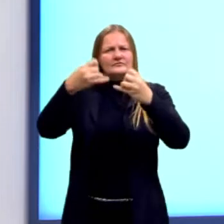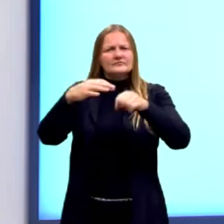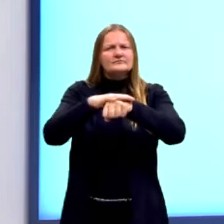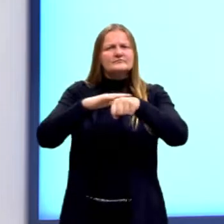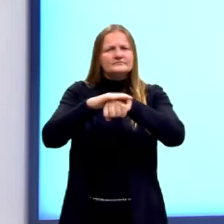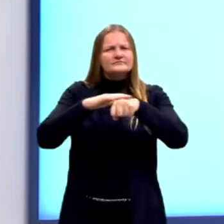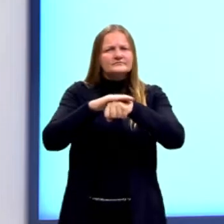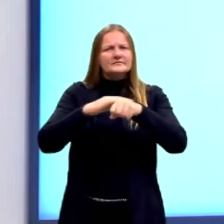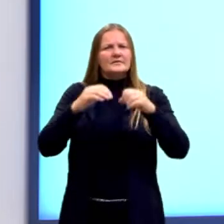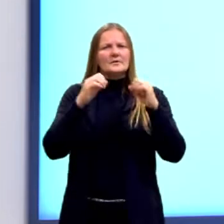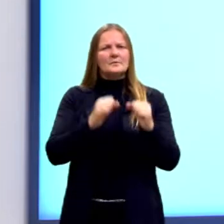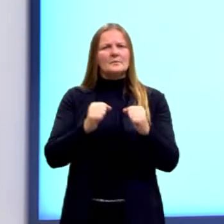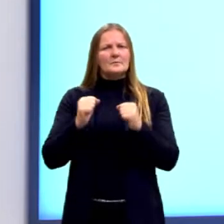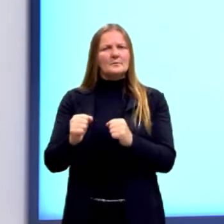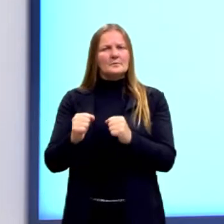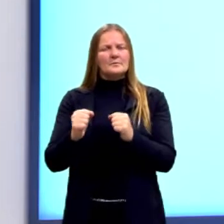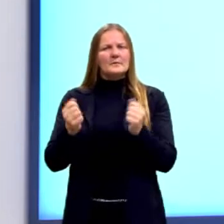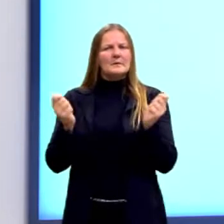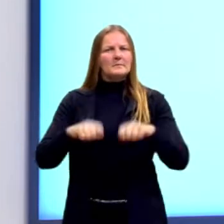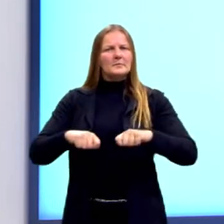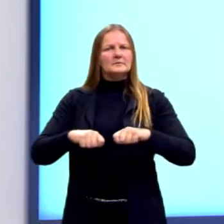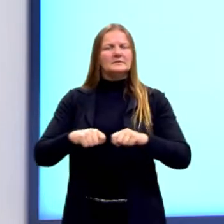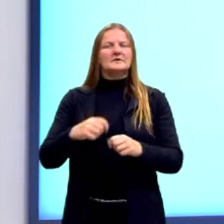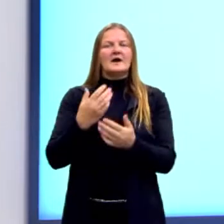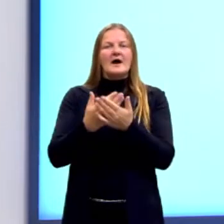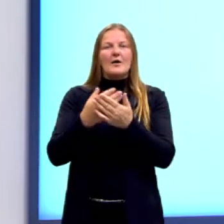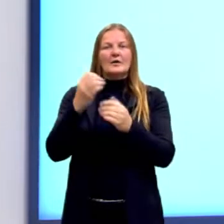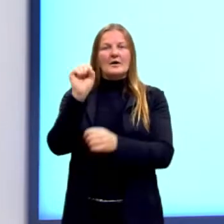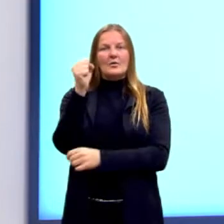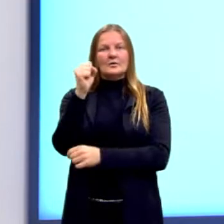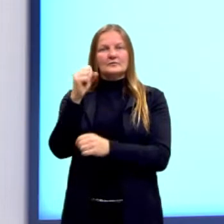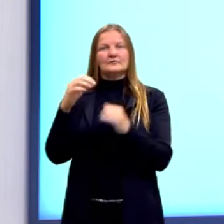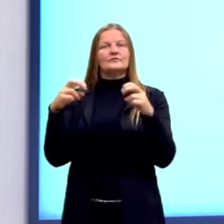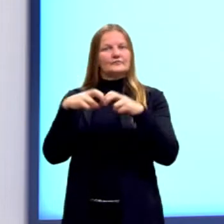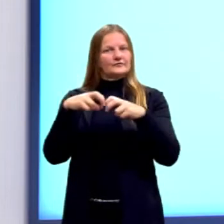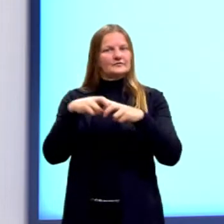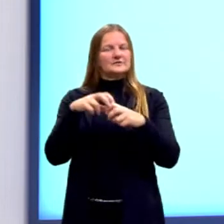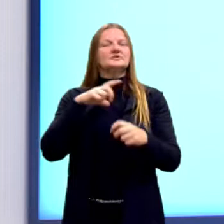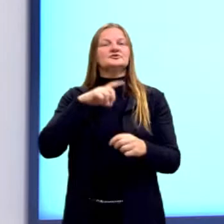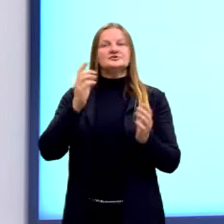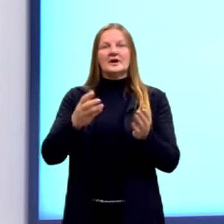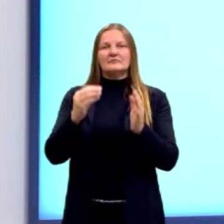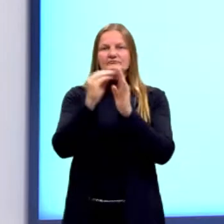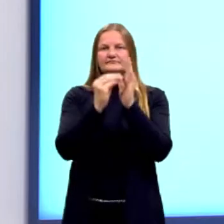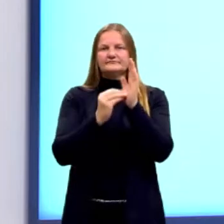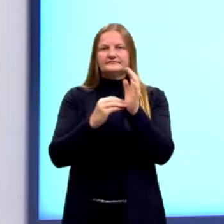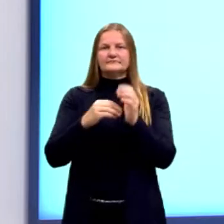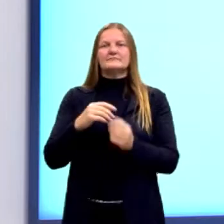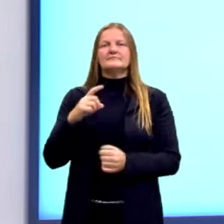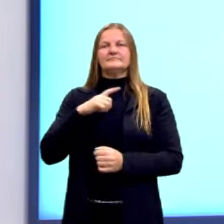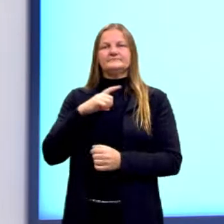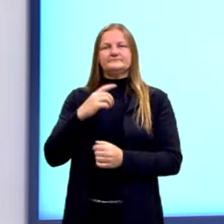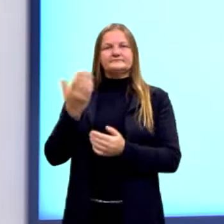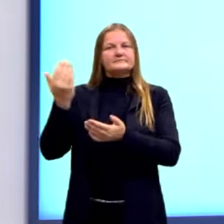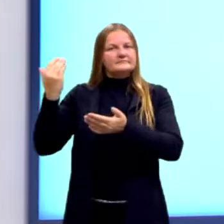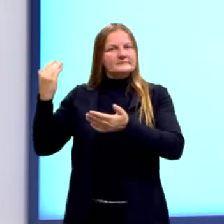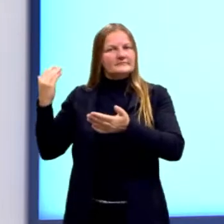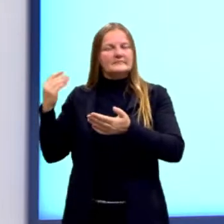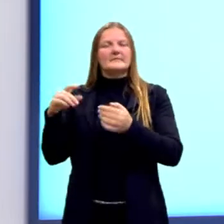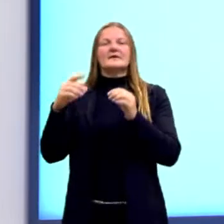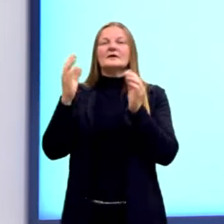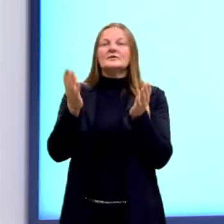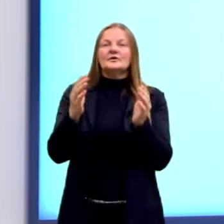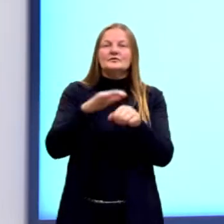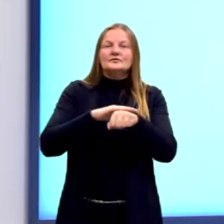energia potencial tá na nossa aula 8 de física certo deixei indicação aqui a